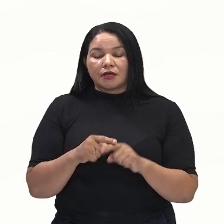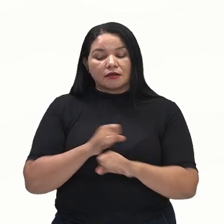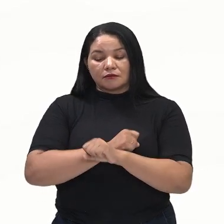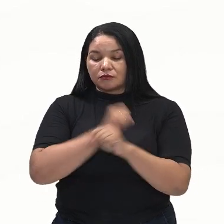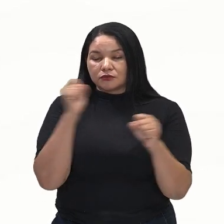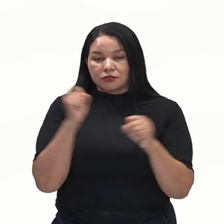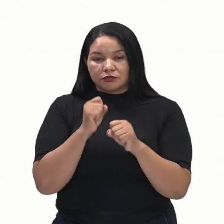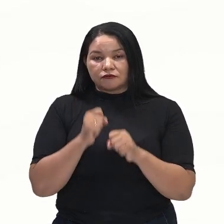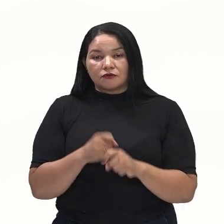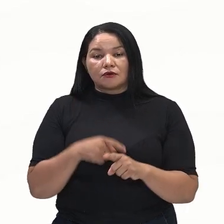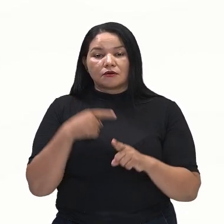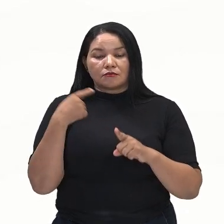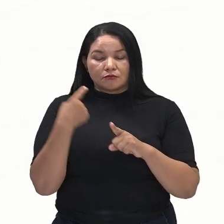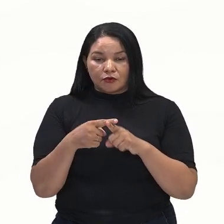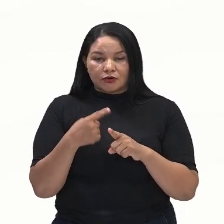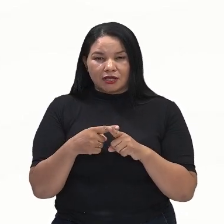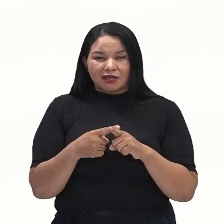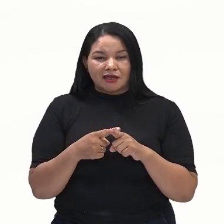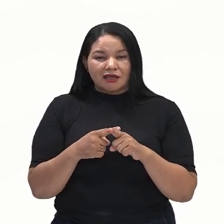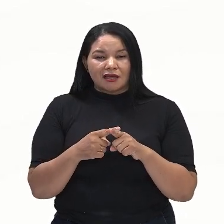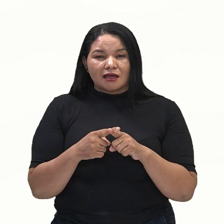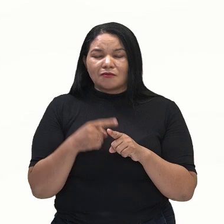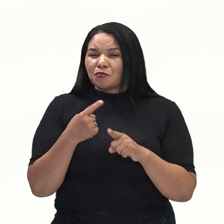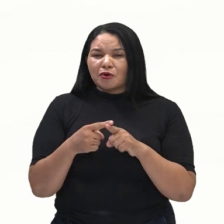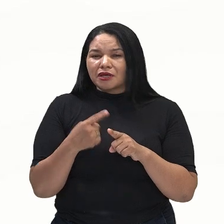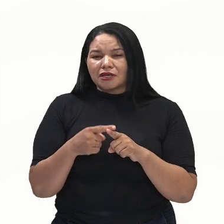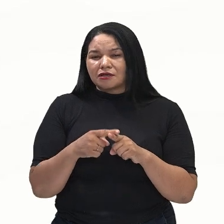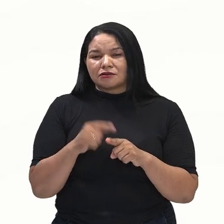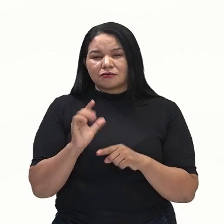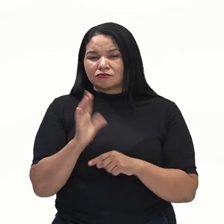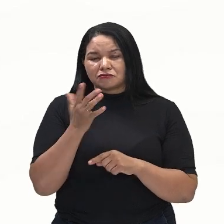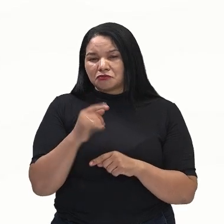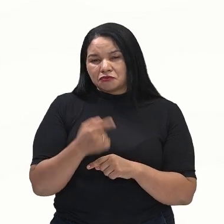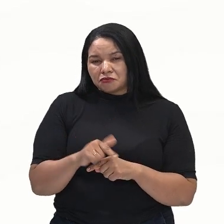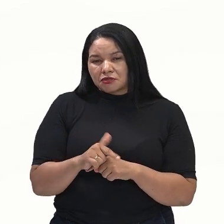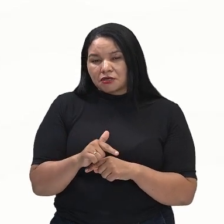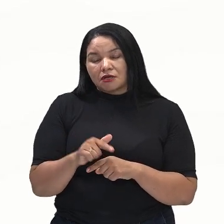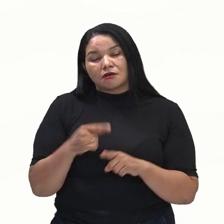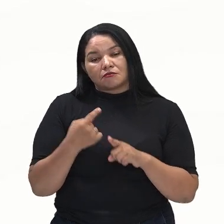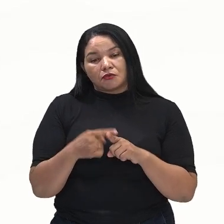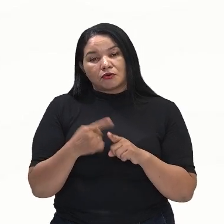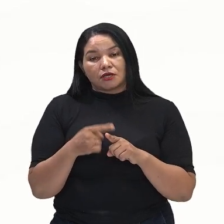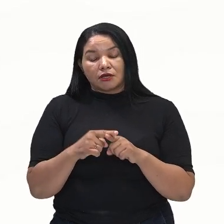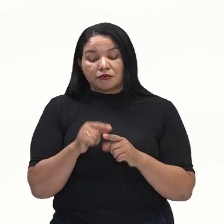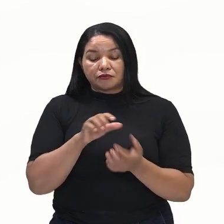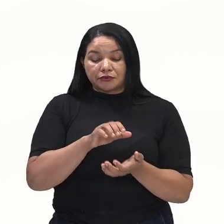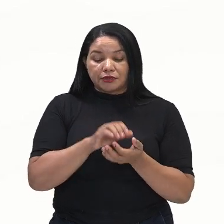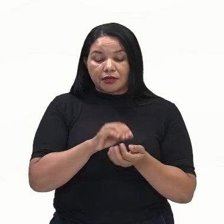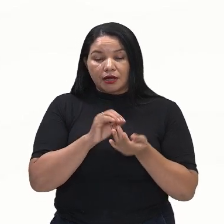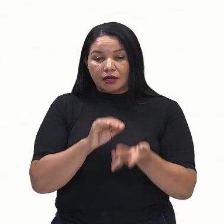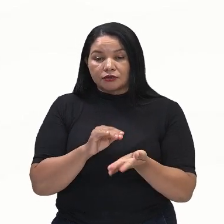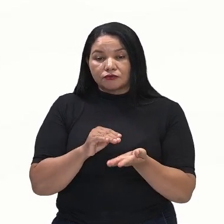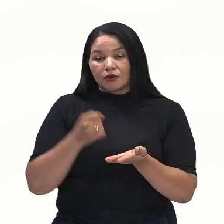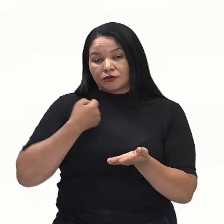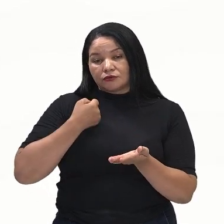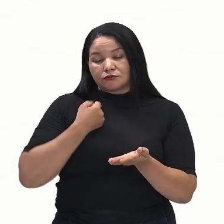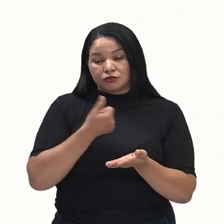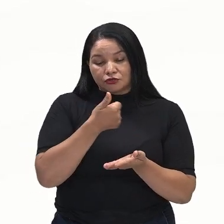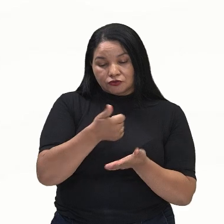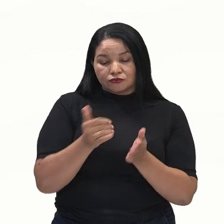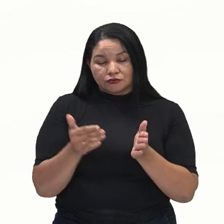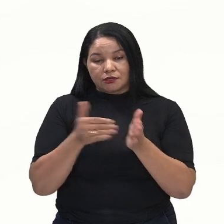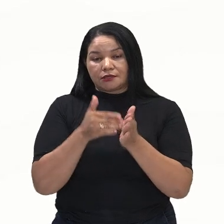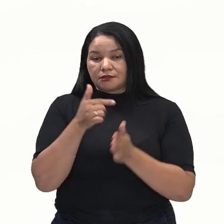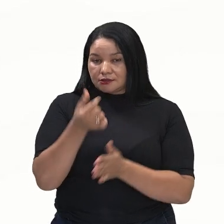impossível. Por que não tem como acontecer? Porque o dado justamente vai de 1 até 6, tá bom? Assim como